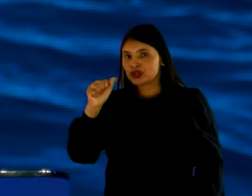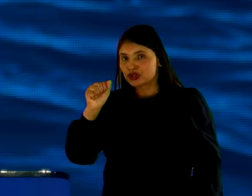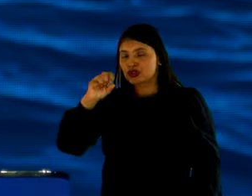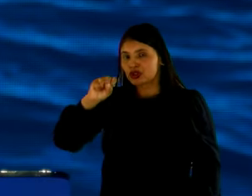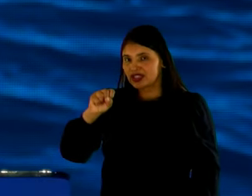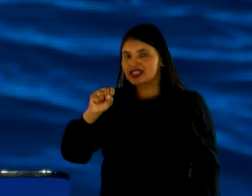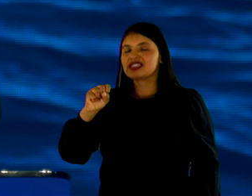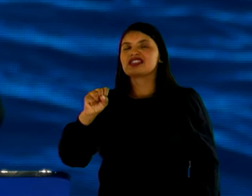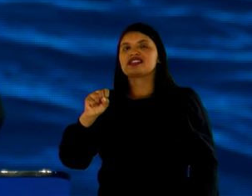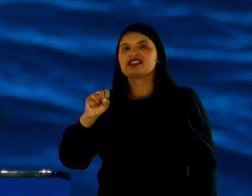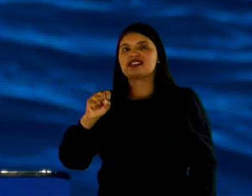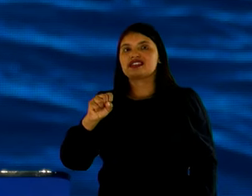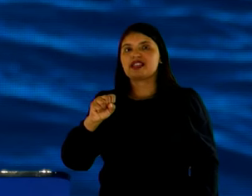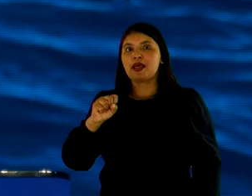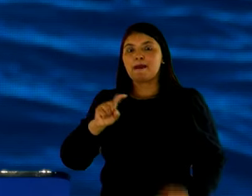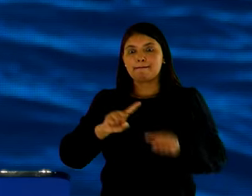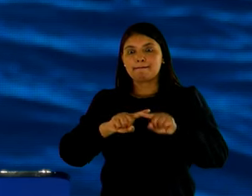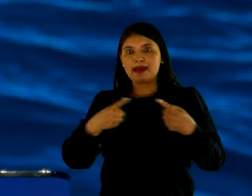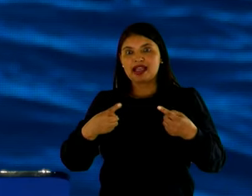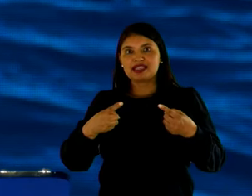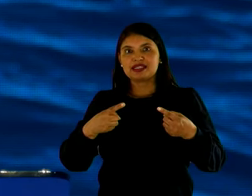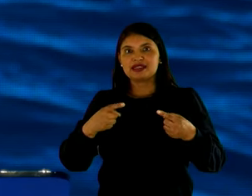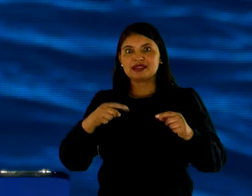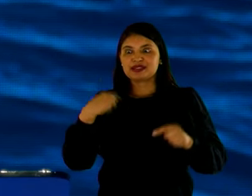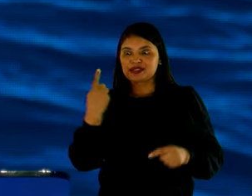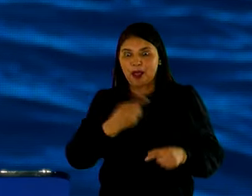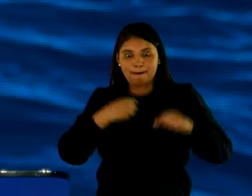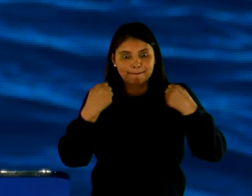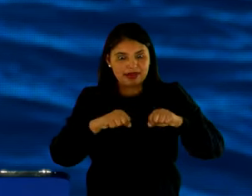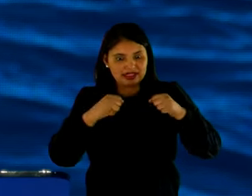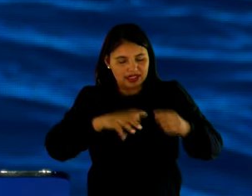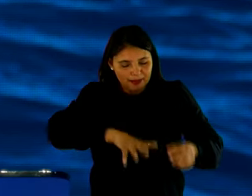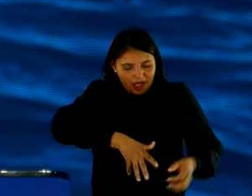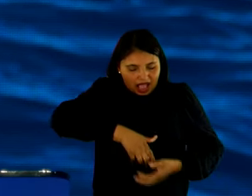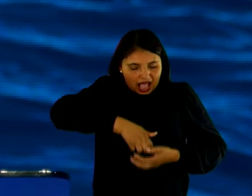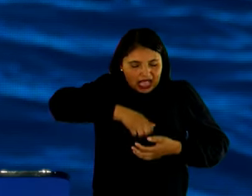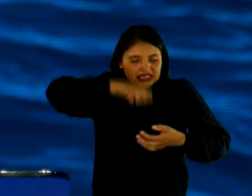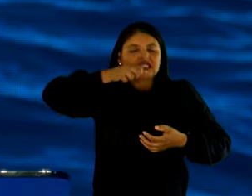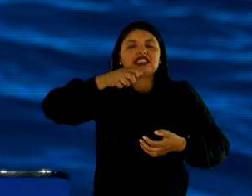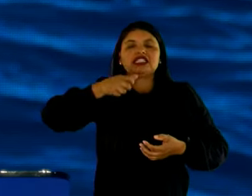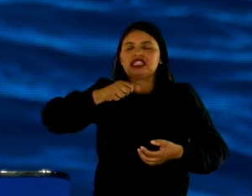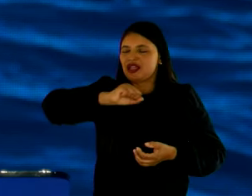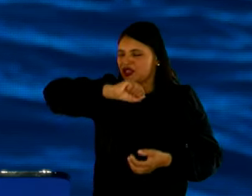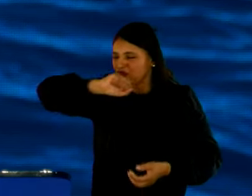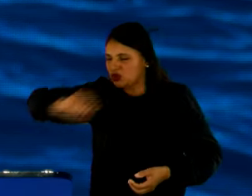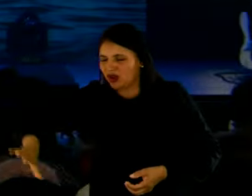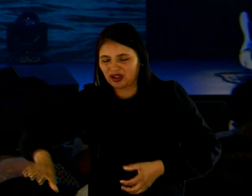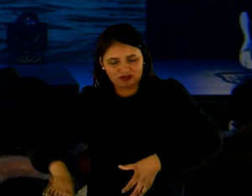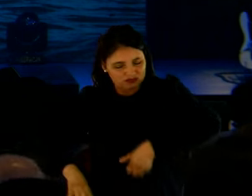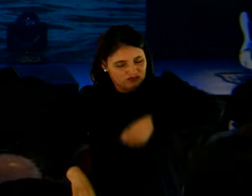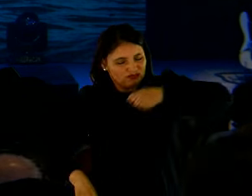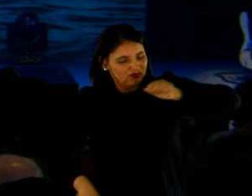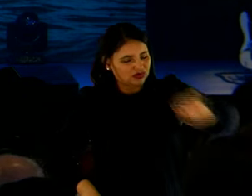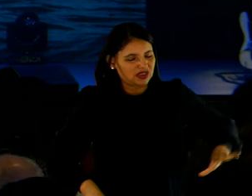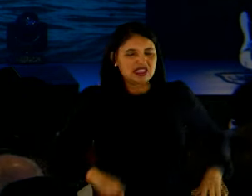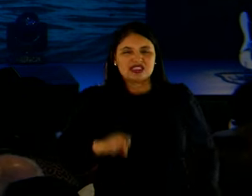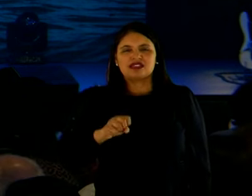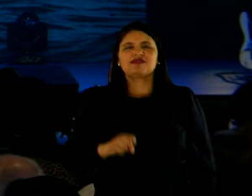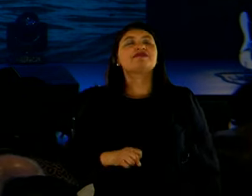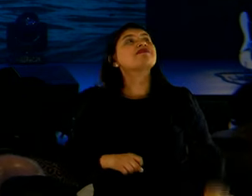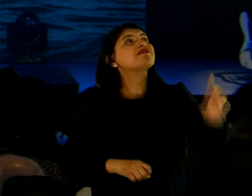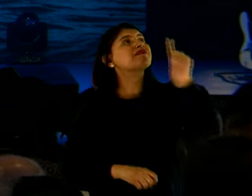vendo. Ninguém tá vendo. Mas Deus está vendo. Joga fora. Fecha teus olhos. Pai